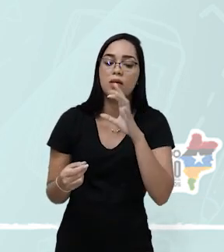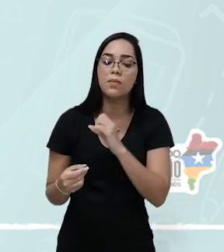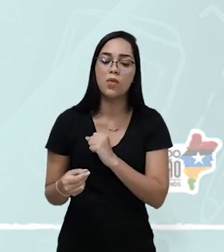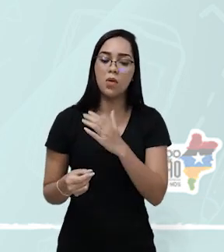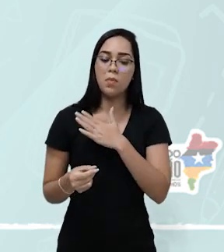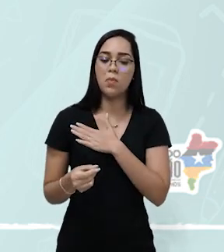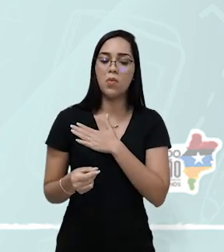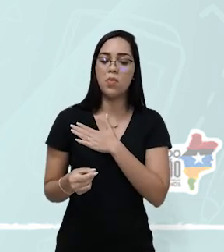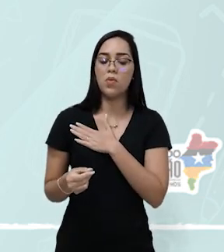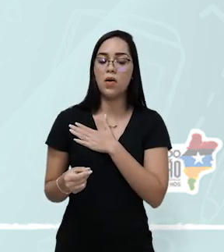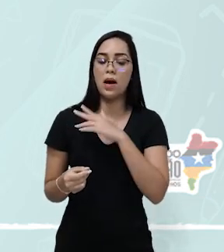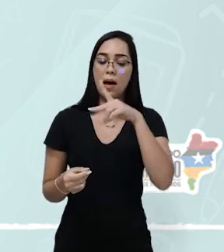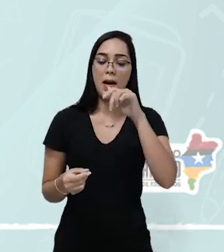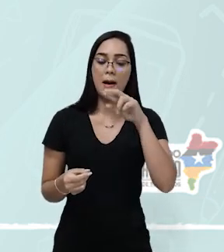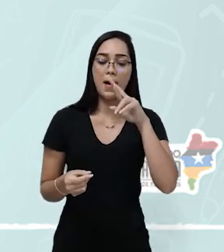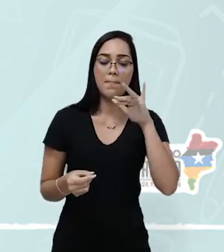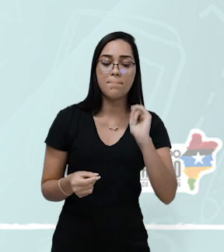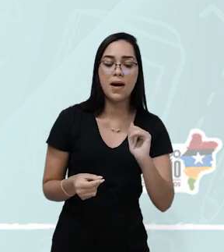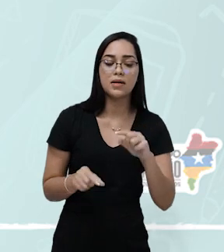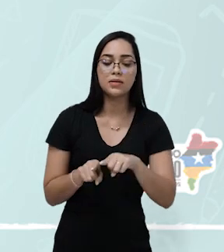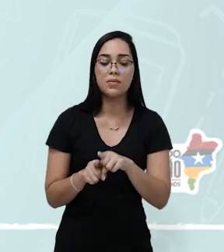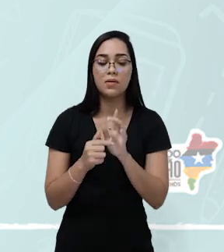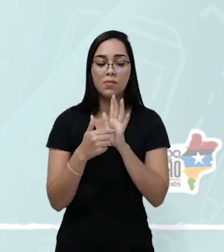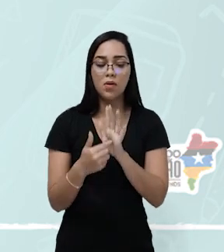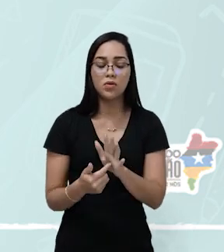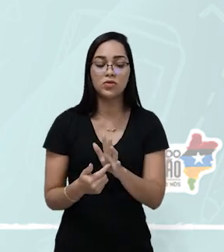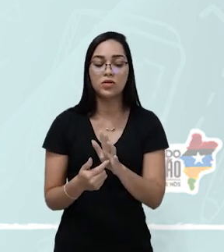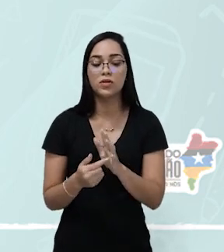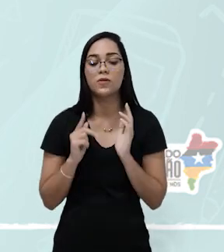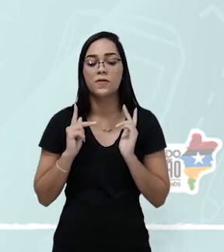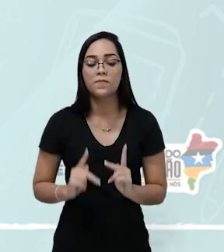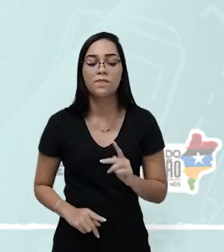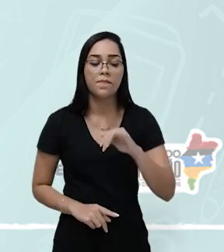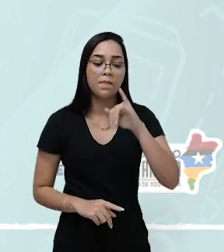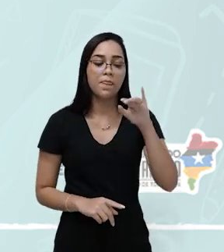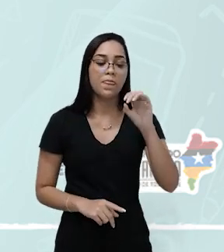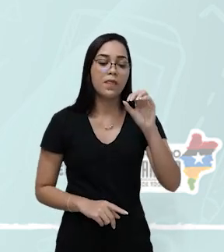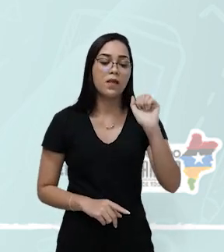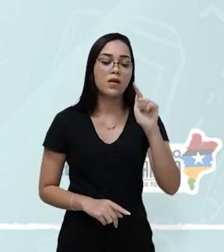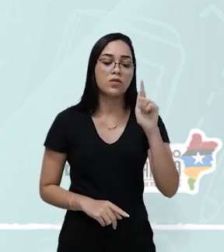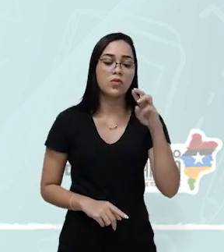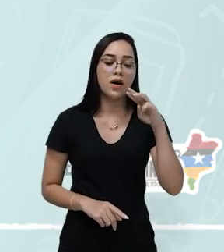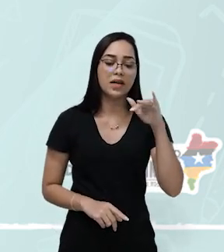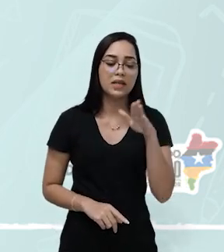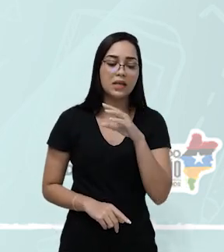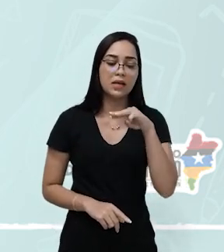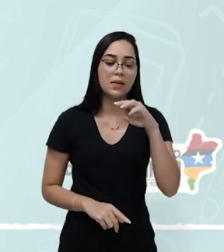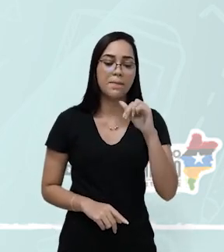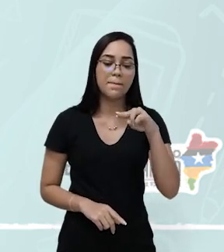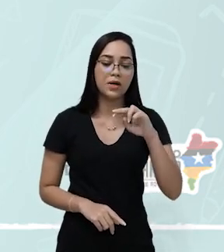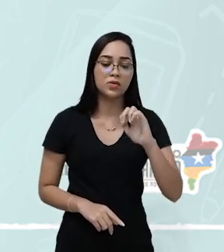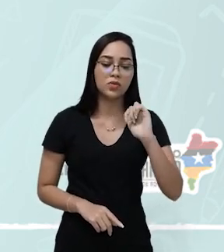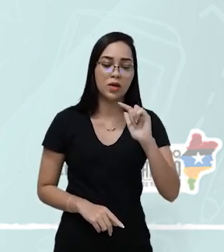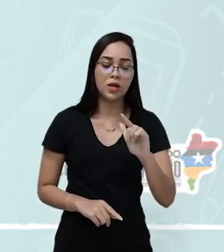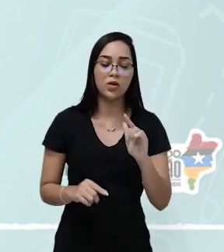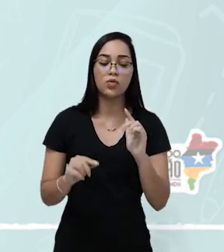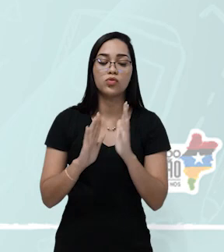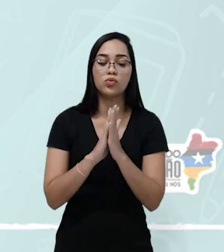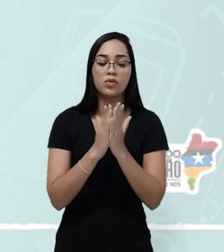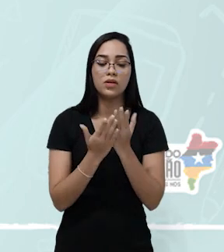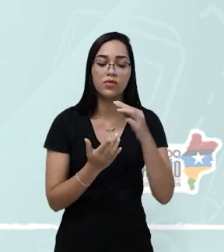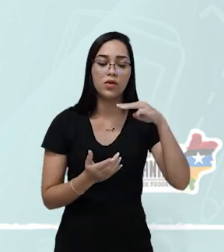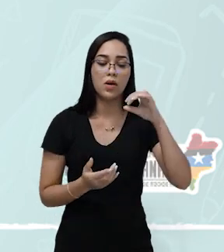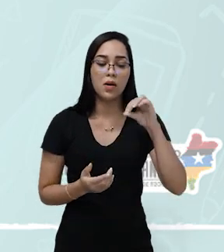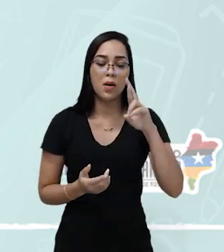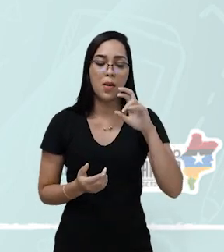figura feminina, amor, pátria. Os autores de destaque desse estilo são Joaquim